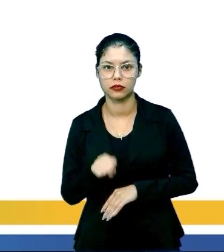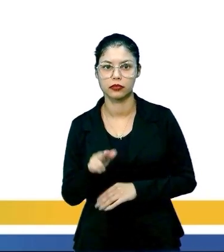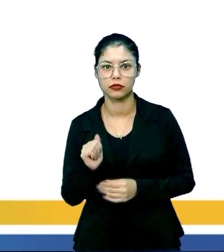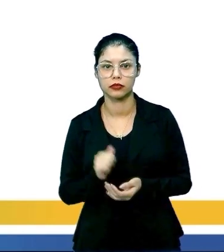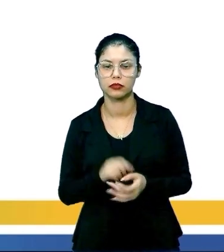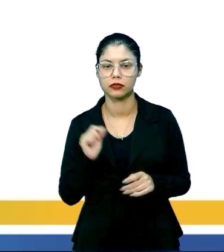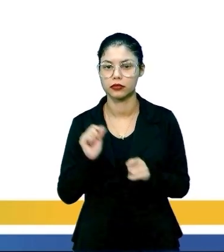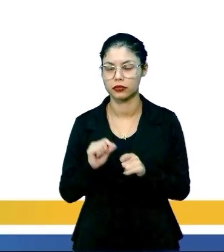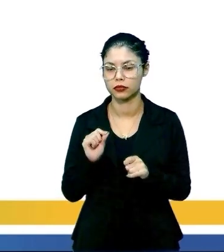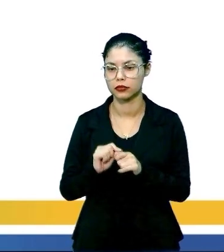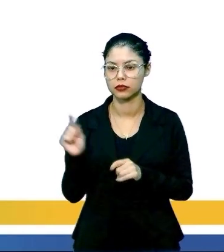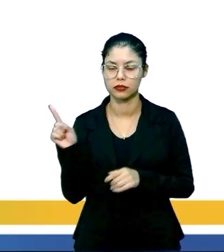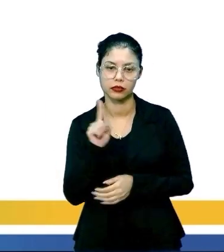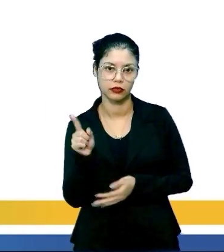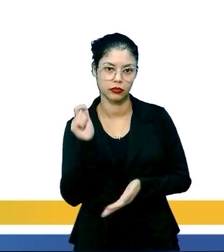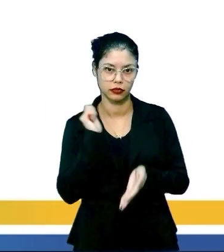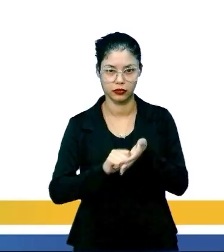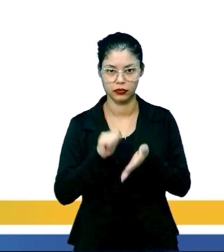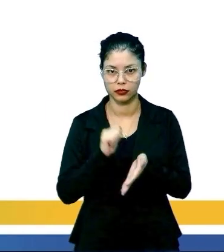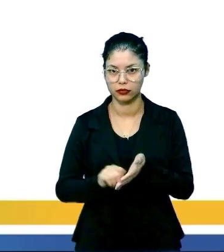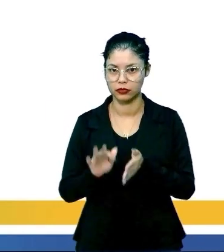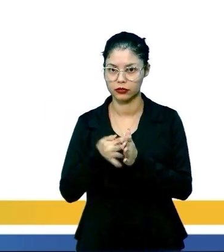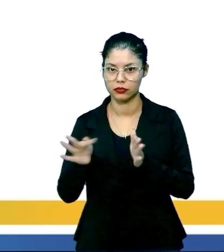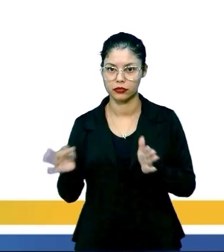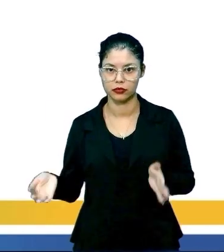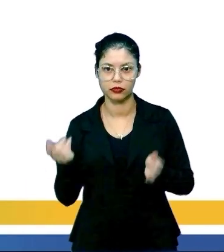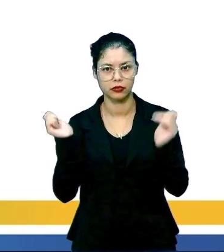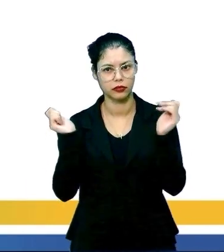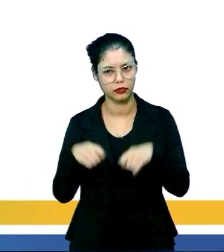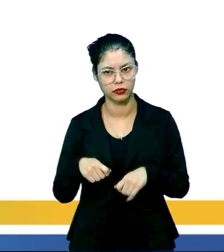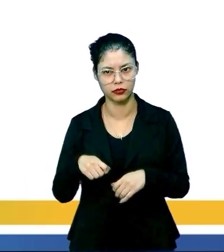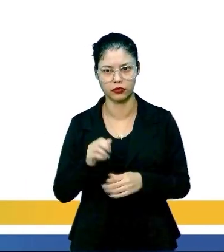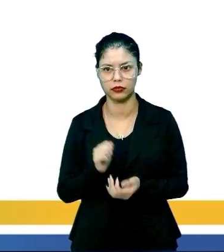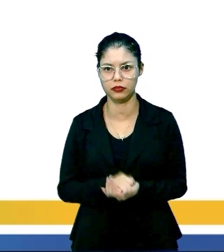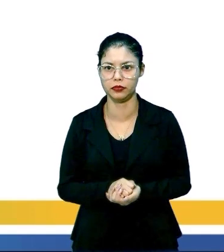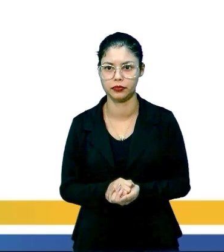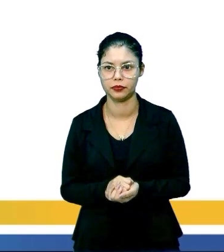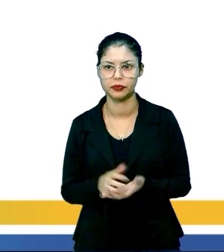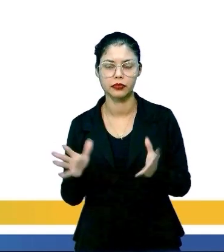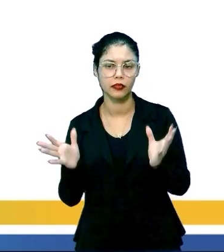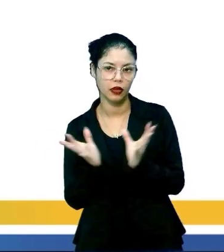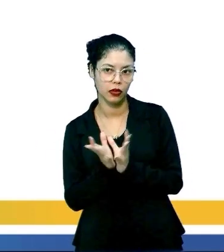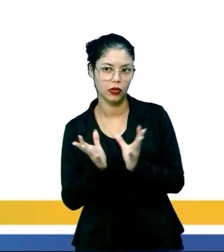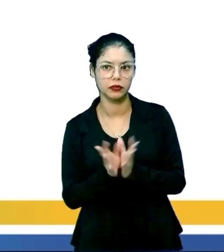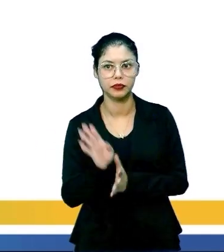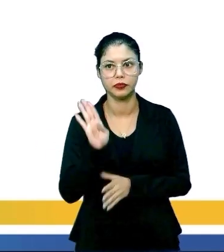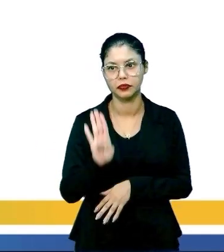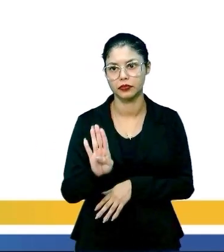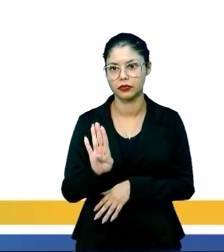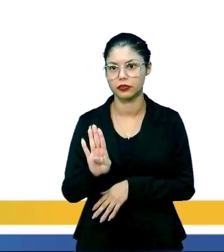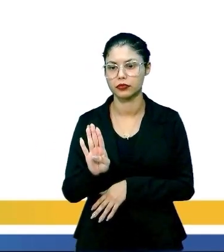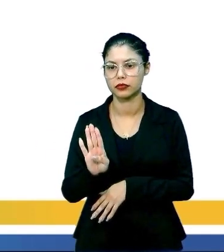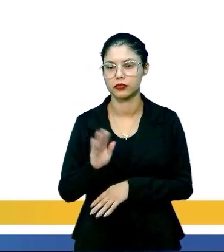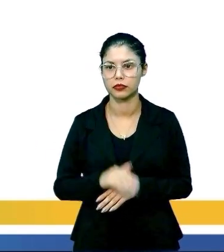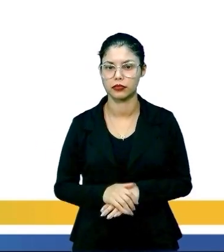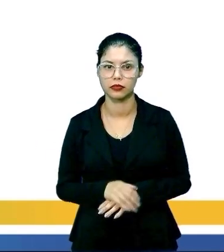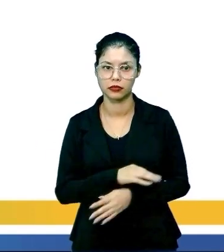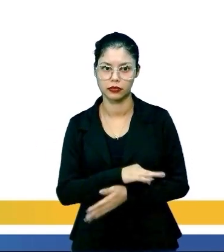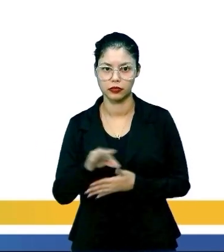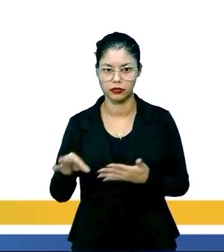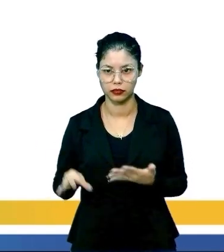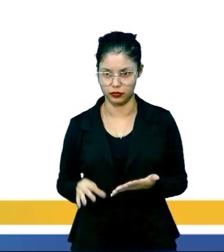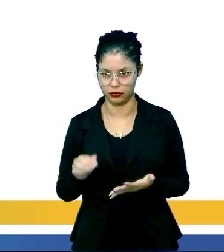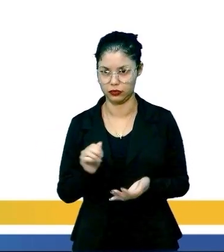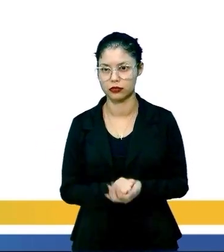Ana, né? Essa relação não descreve uma função, pois há